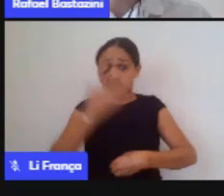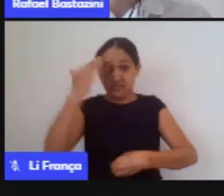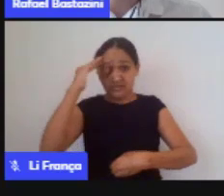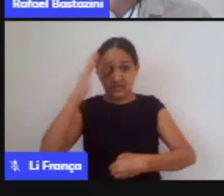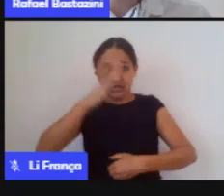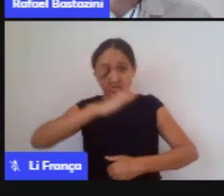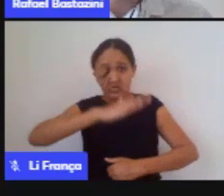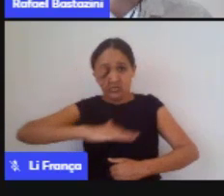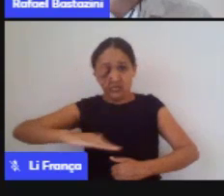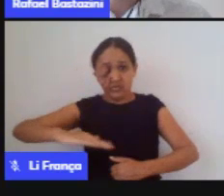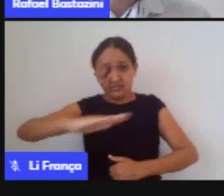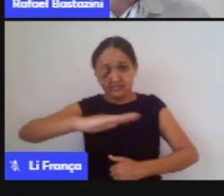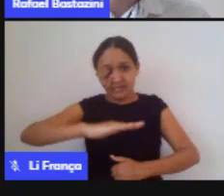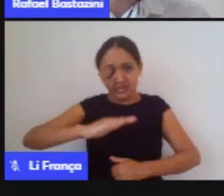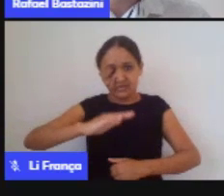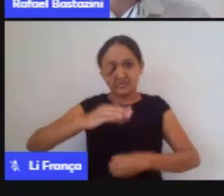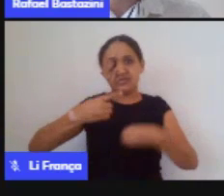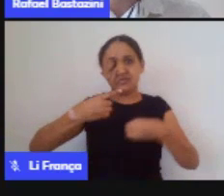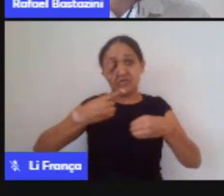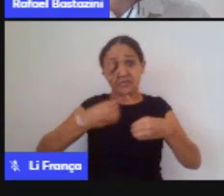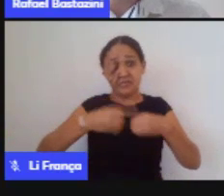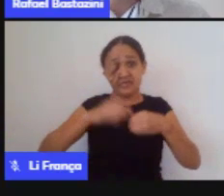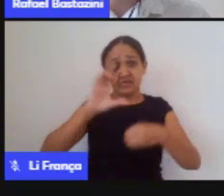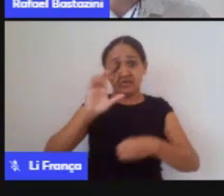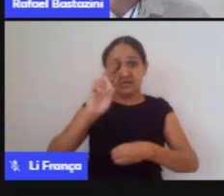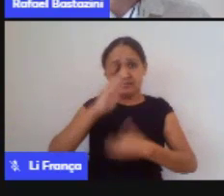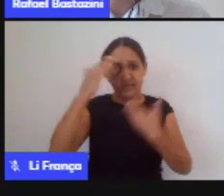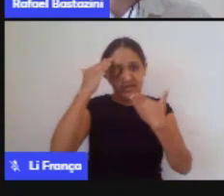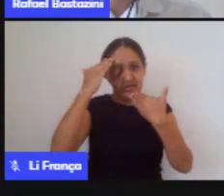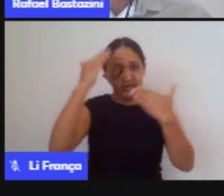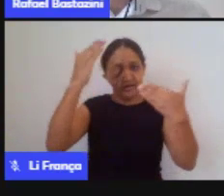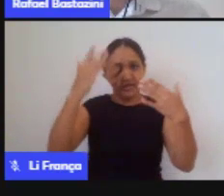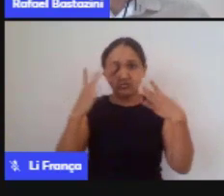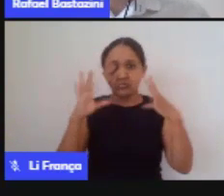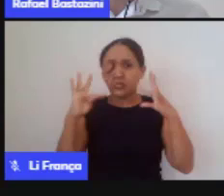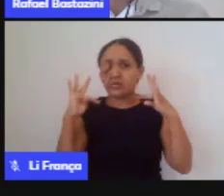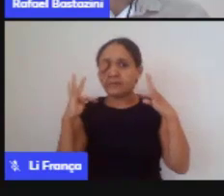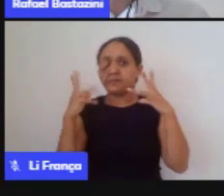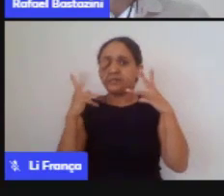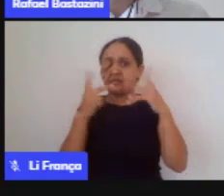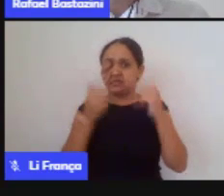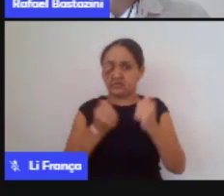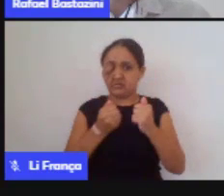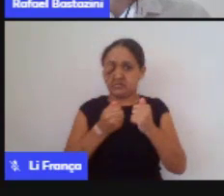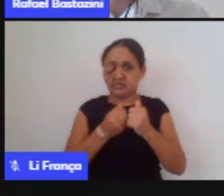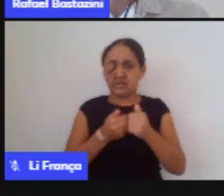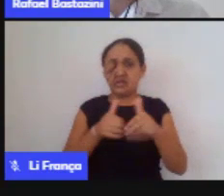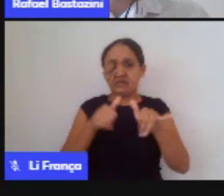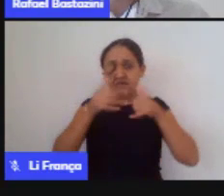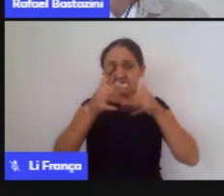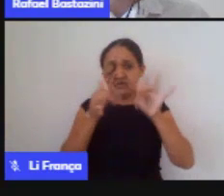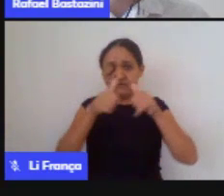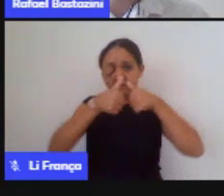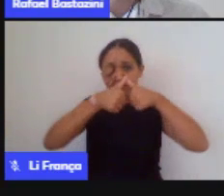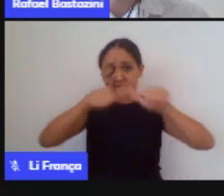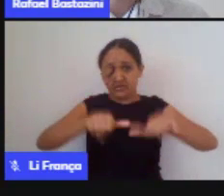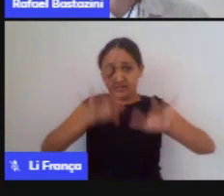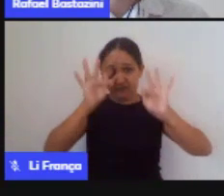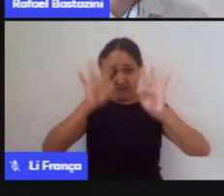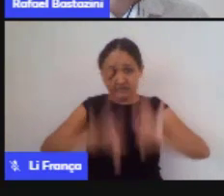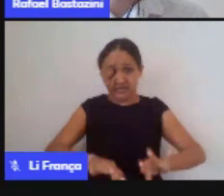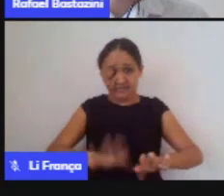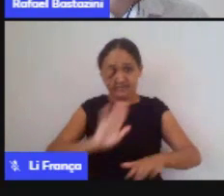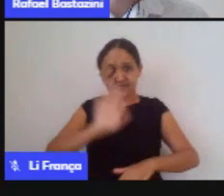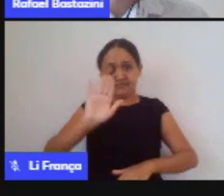Campo Grande de maneira geral. Agradeço a atenção de vocês e ficamos por aqui. Até uma próxima.